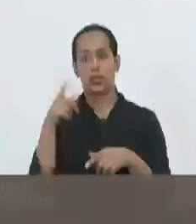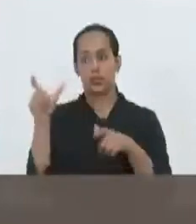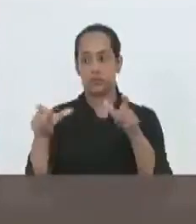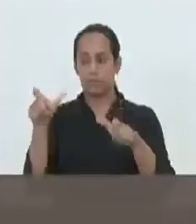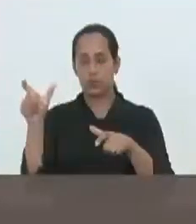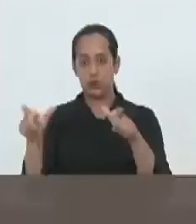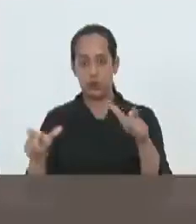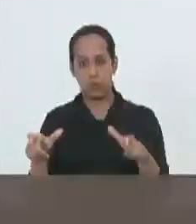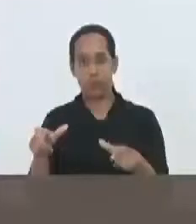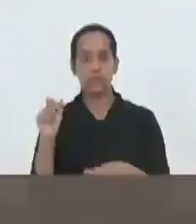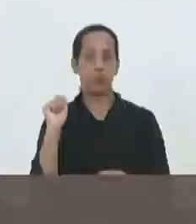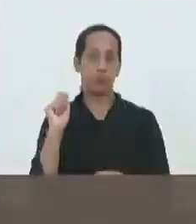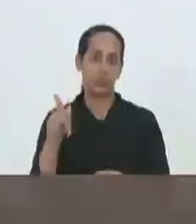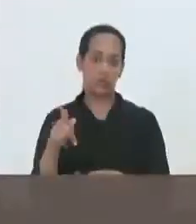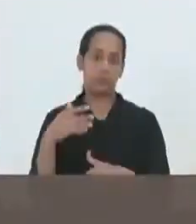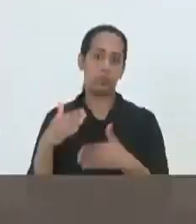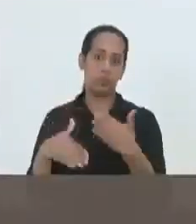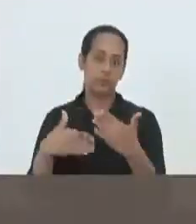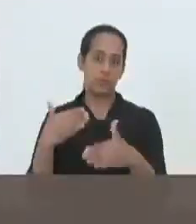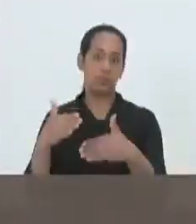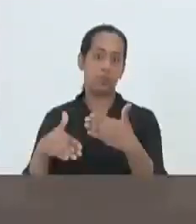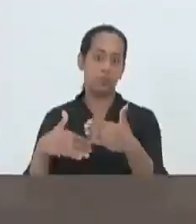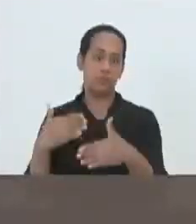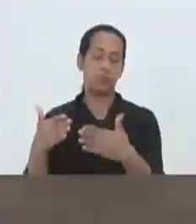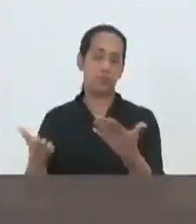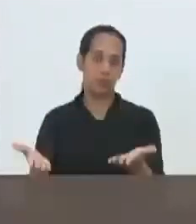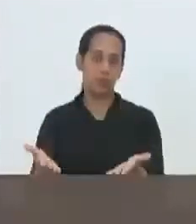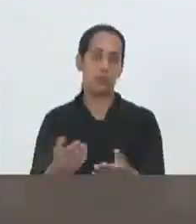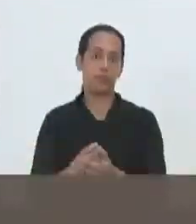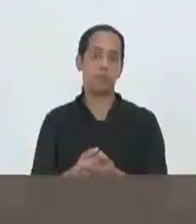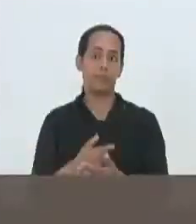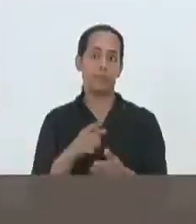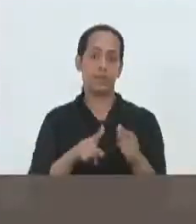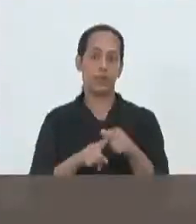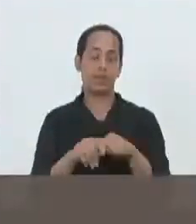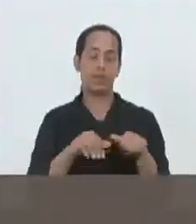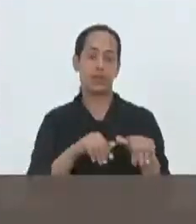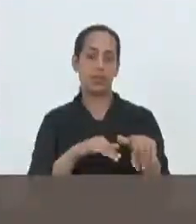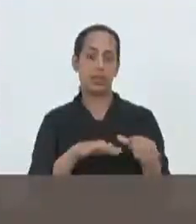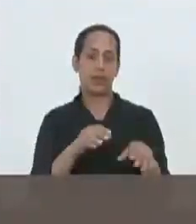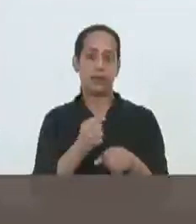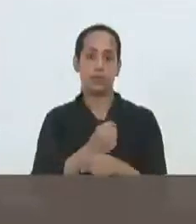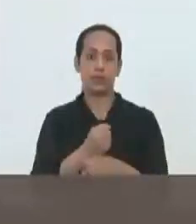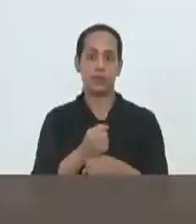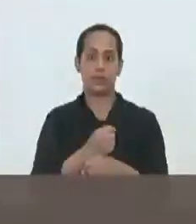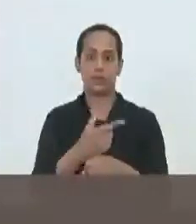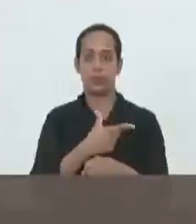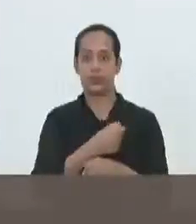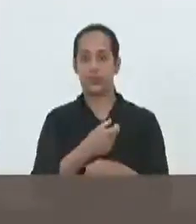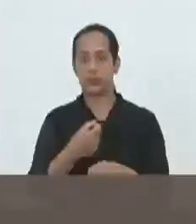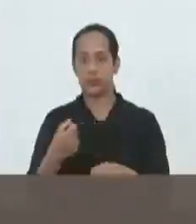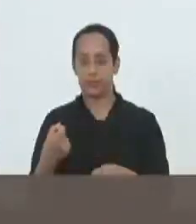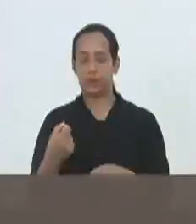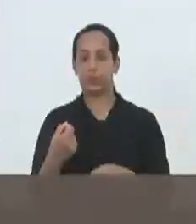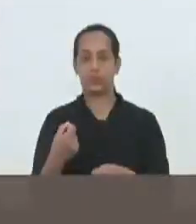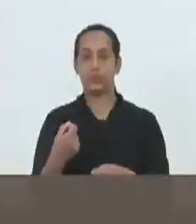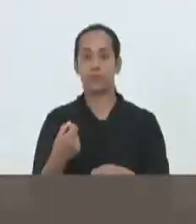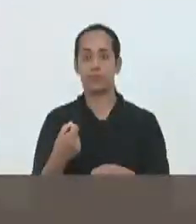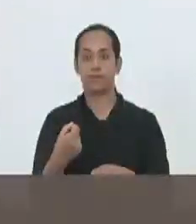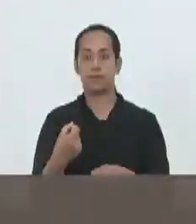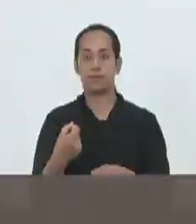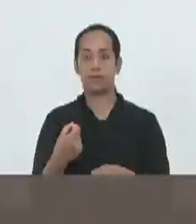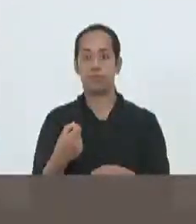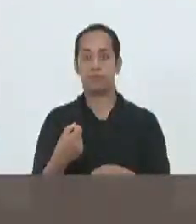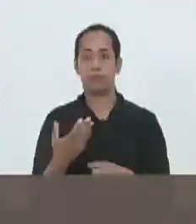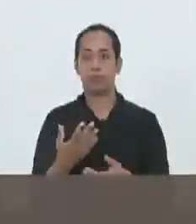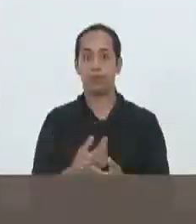novos integrantes lá no ano 2000 em setembro de 2000 Não entrou ninguém novo para continuar contribuindo então é um fundo que vai